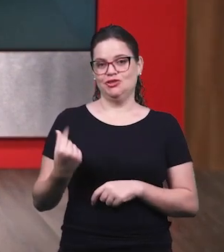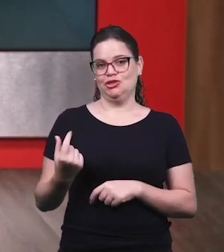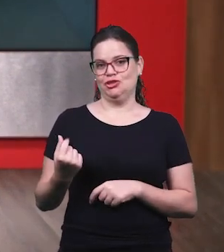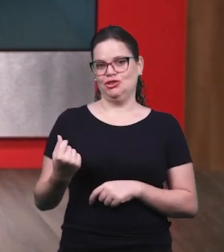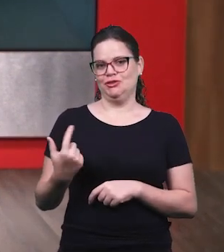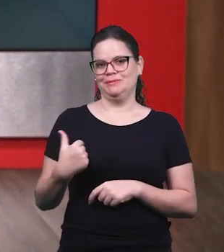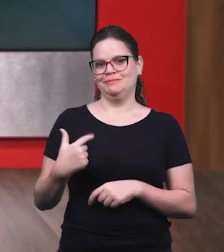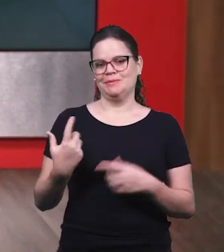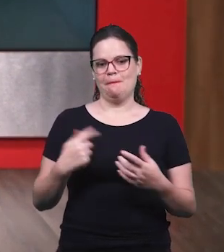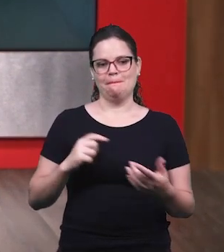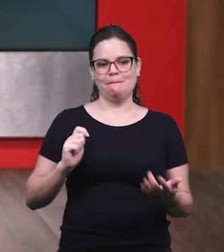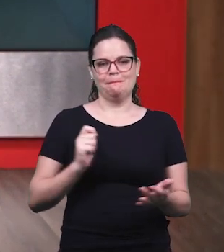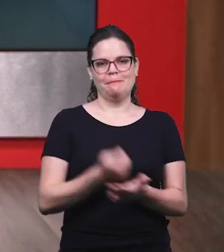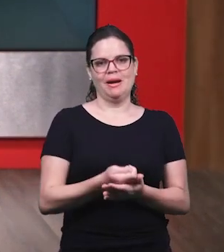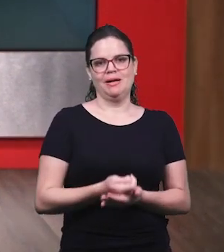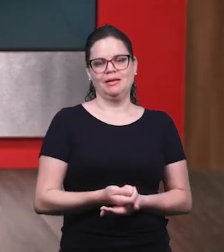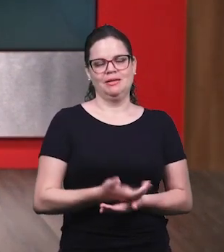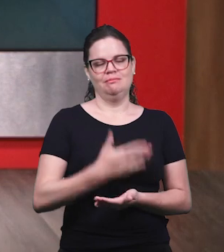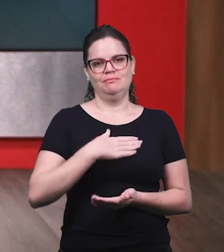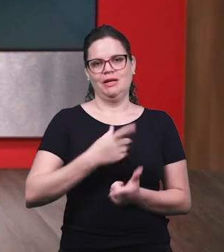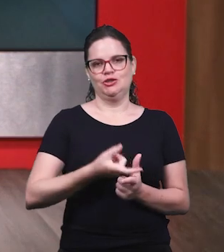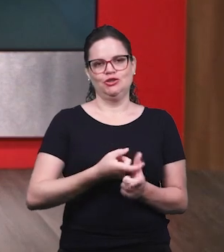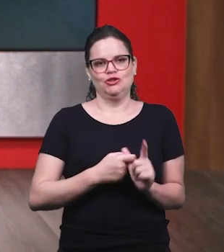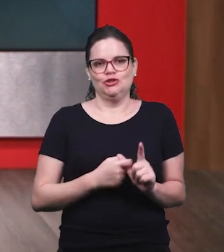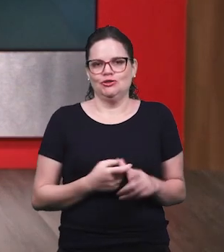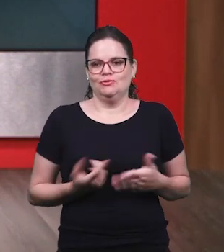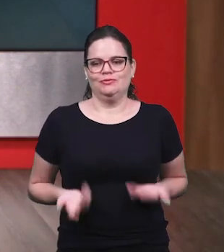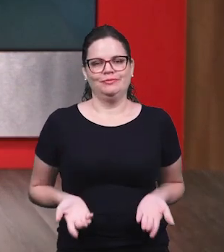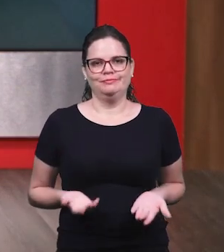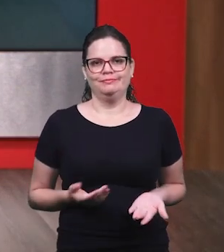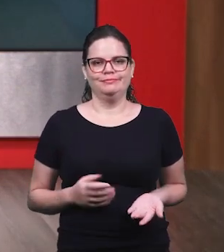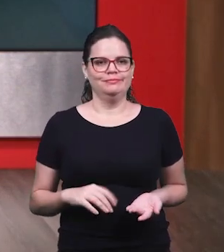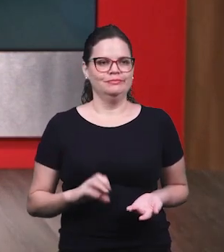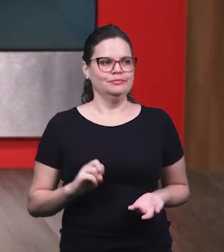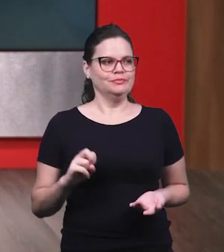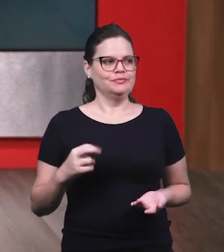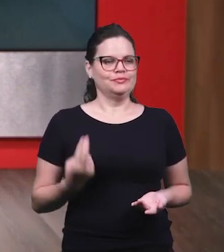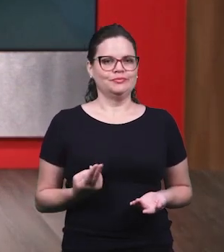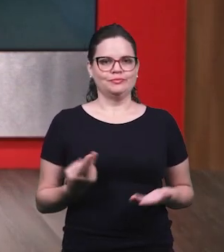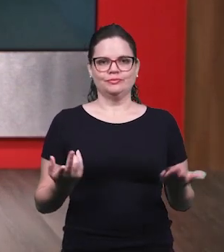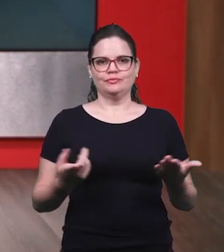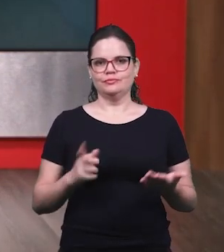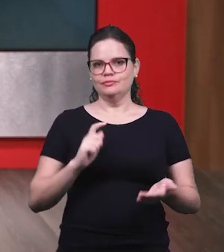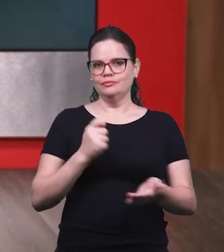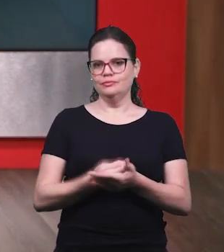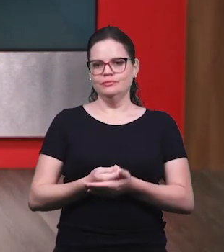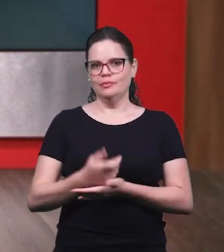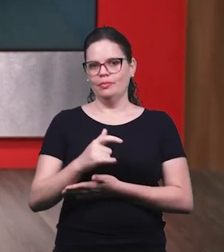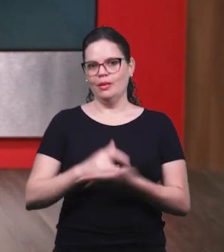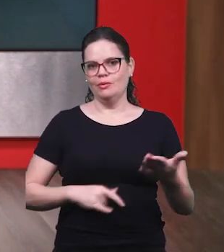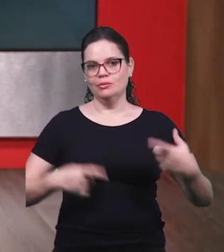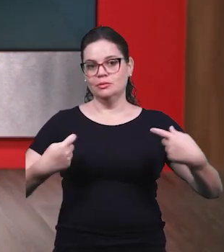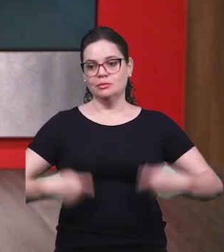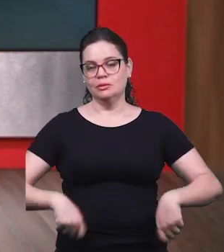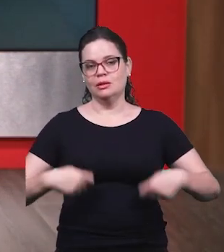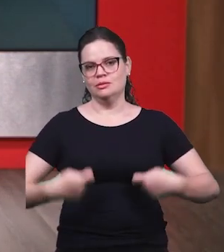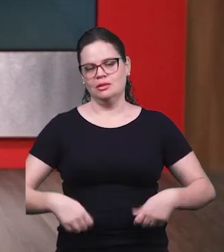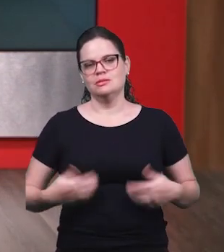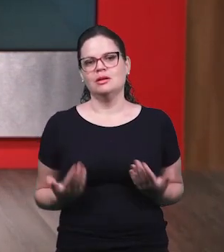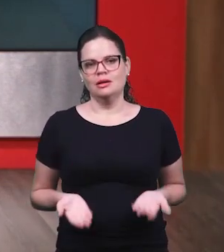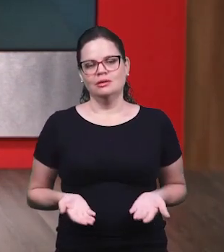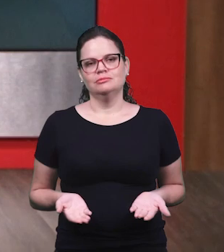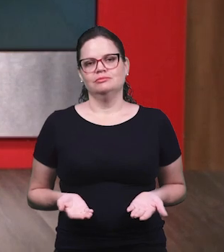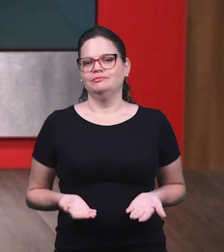para suprir uma necessidade básica, pagar uma conta essencial, por